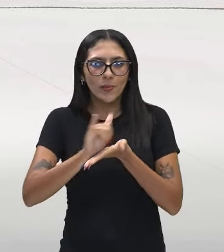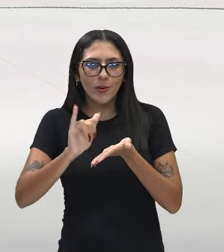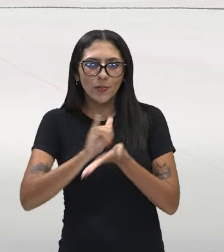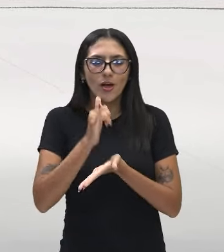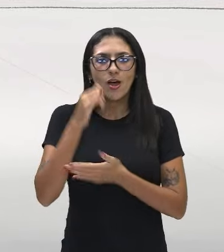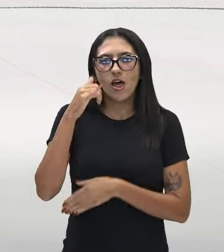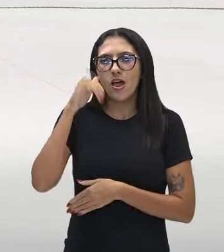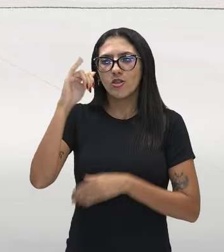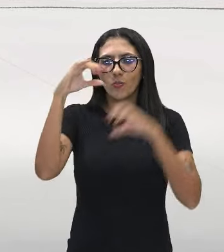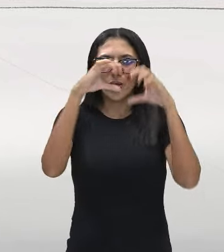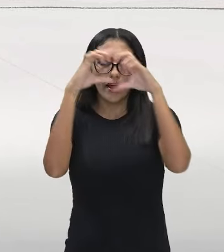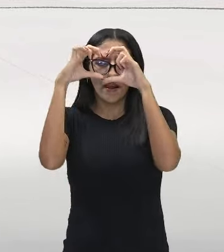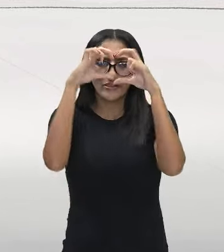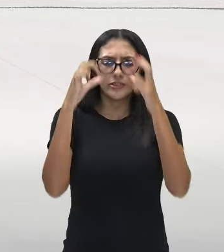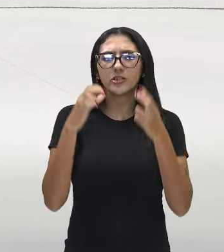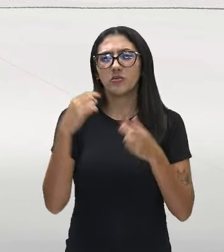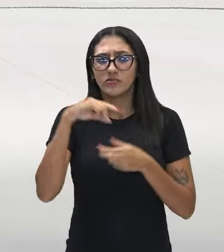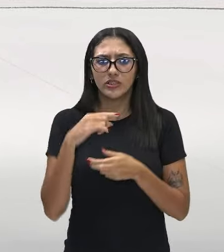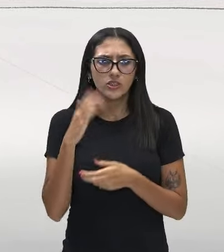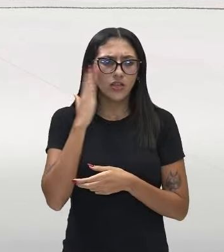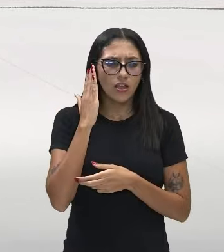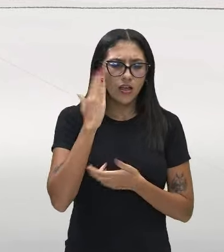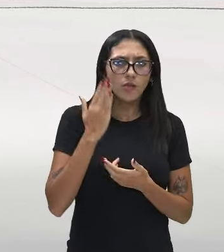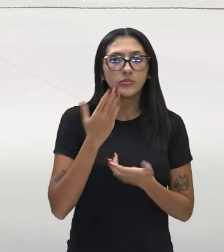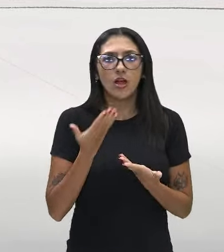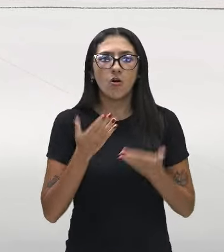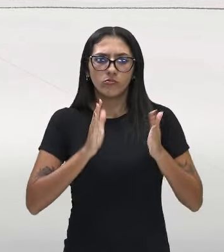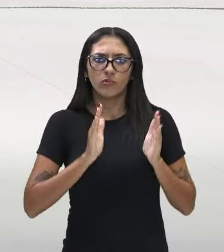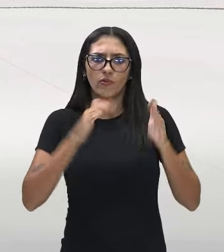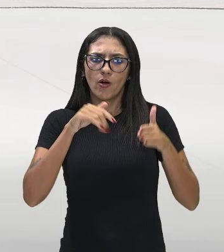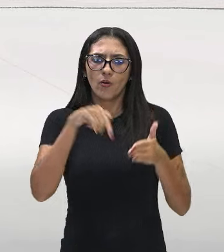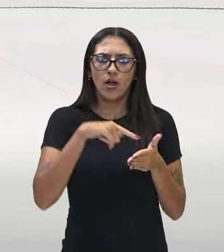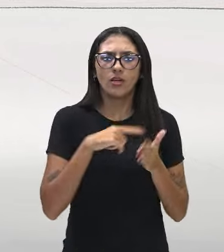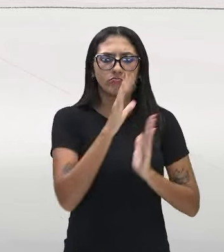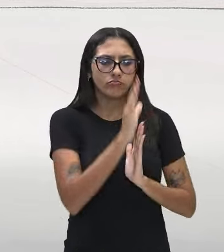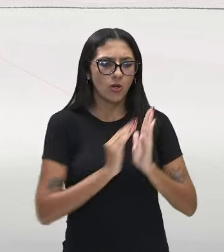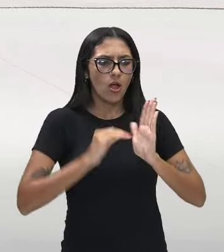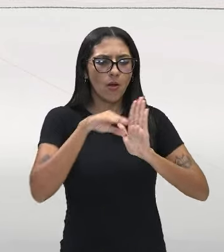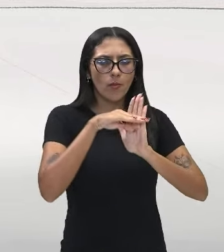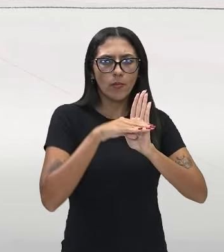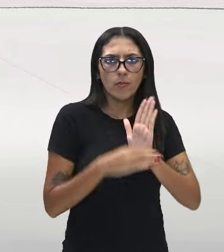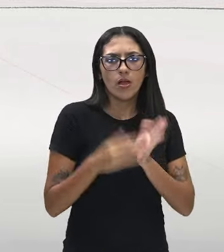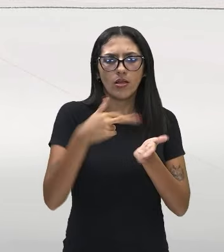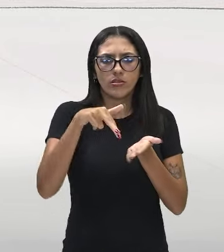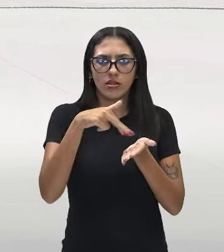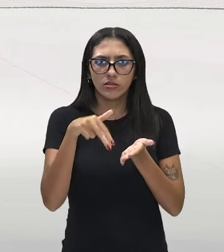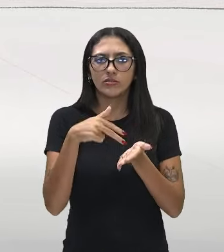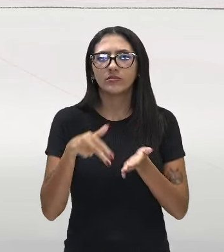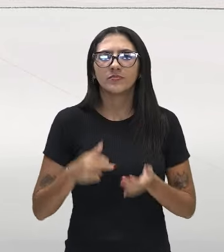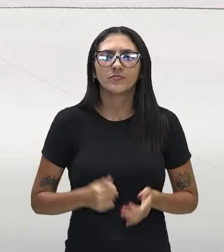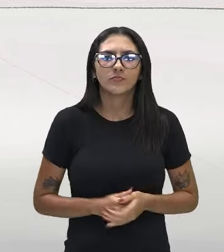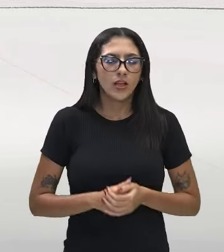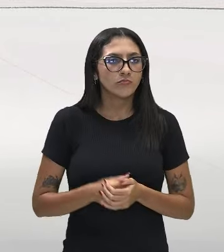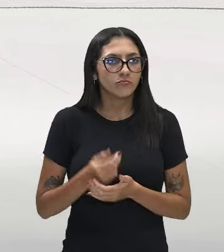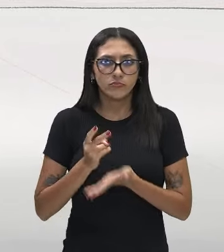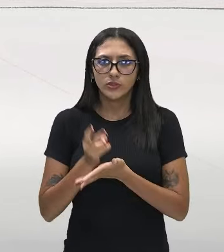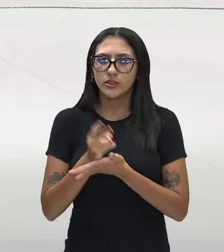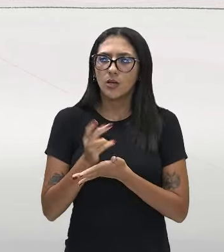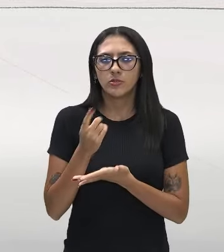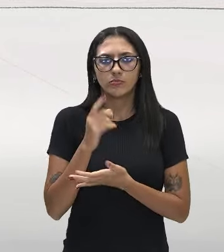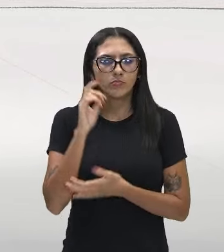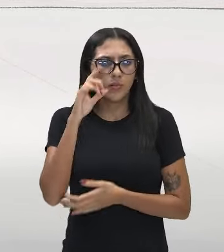ensina. Então, de repente, composições coreográficas voltadas para festividades. Sempre uma forma de a gente tentar empreender, porque